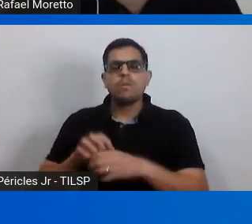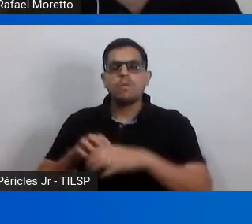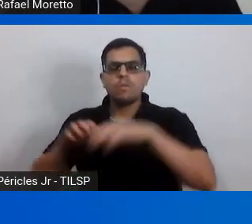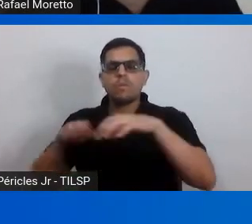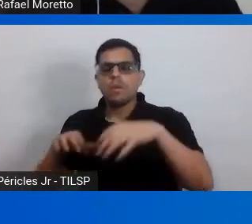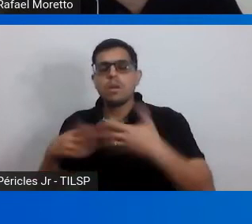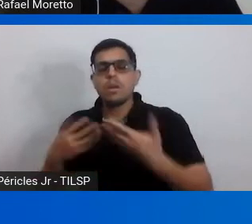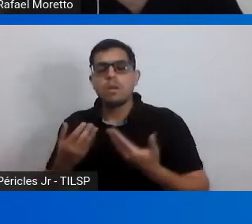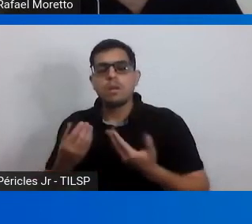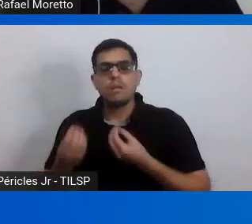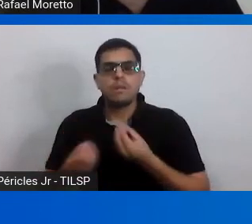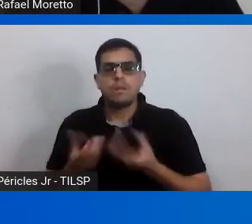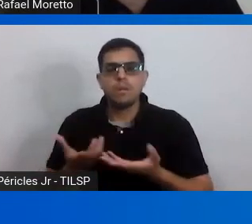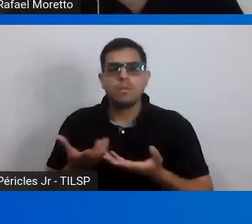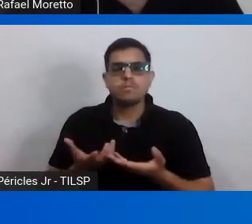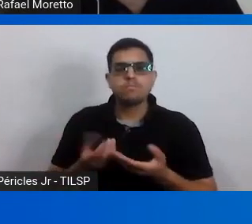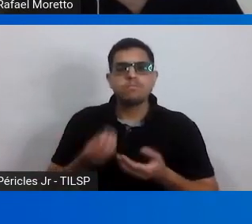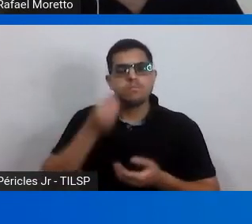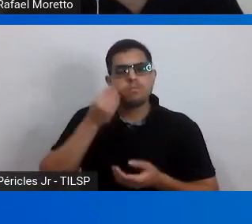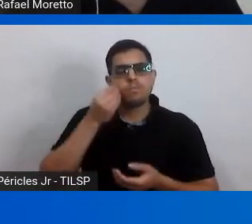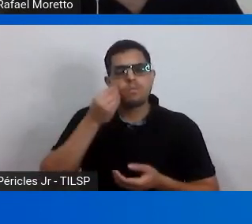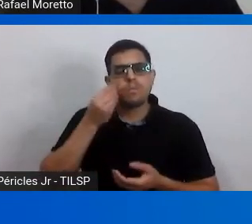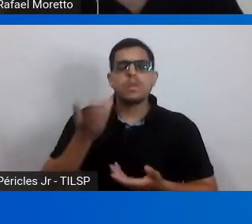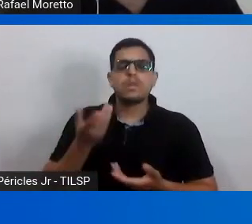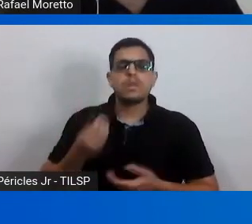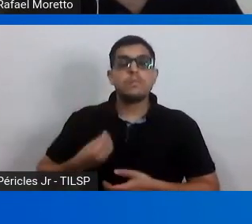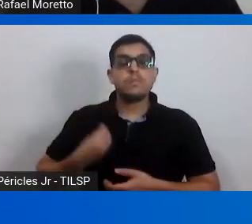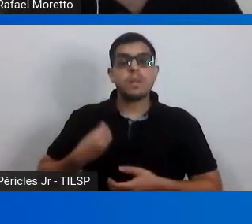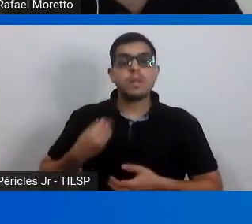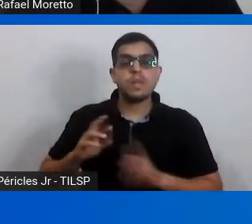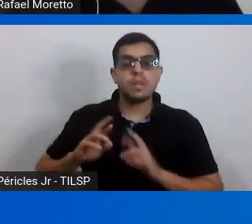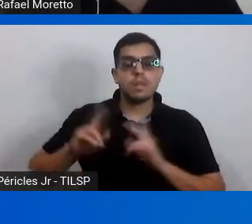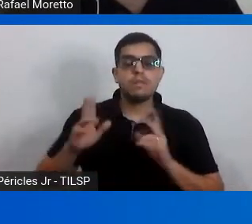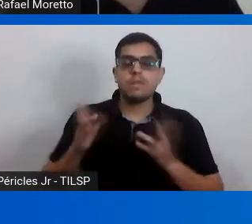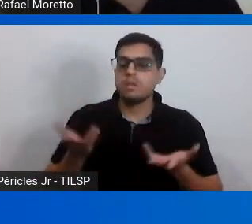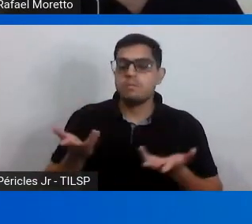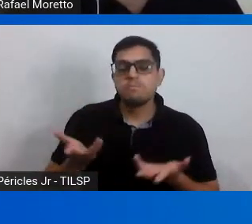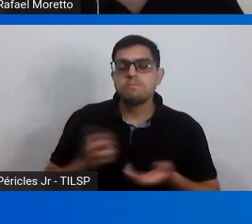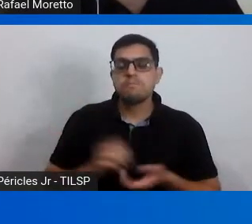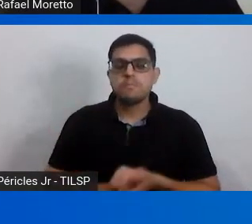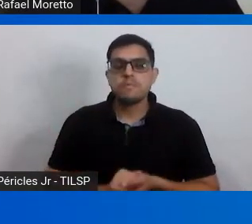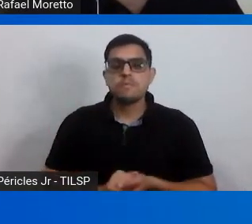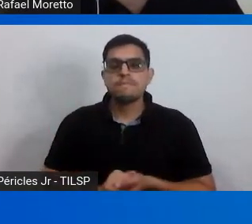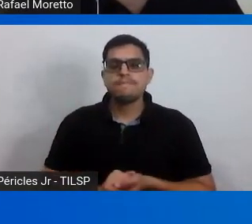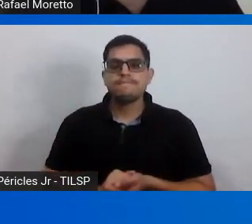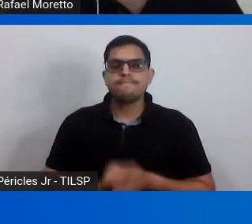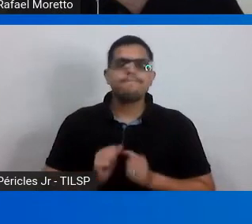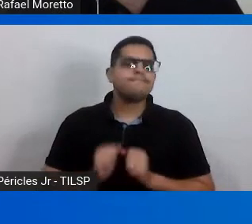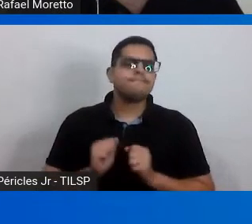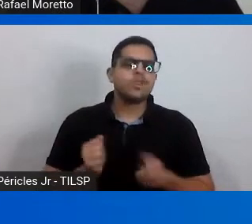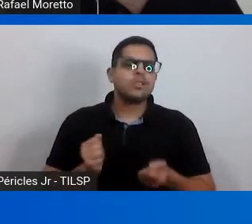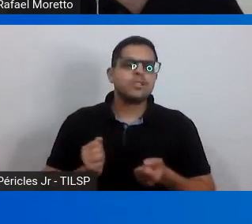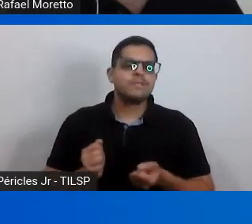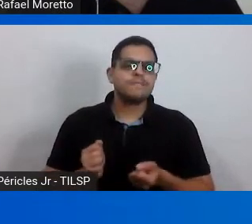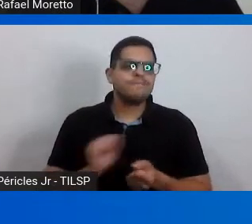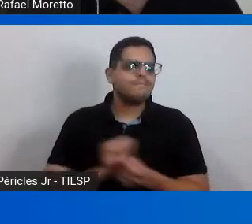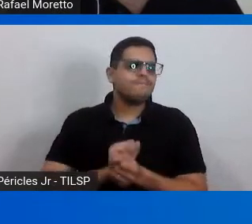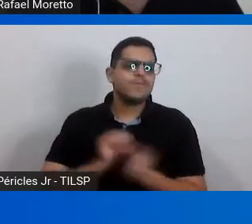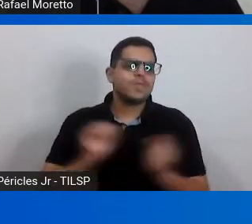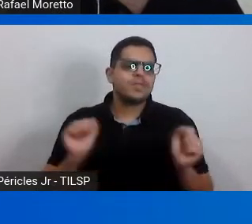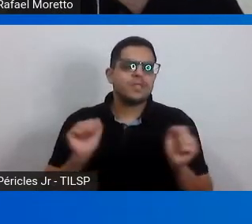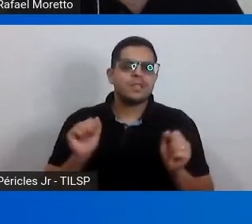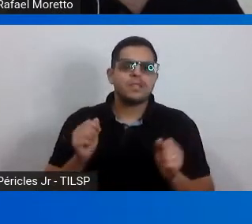eu não acredito que a gente tenha que a gente tem a possibilidade de fazer isso agora estudos são fundamentais então nós precisamos